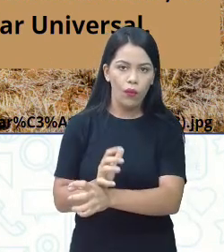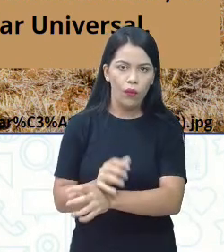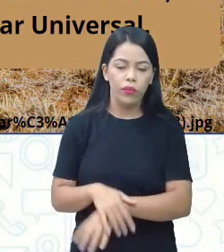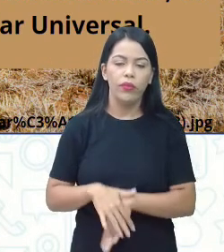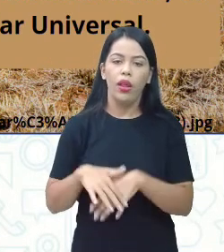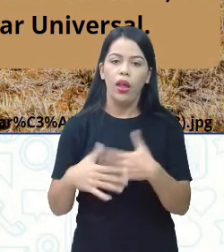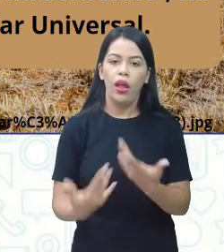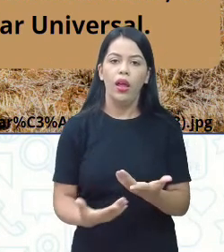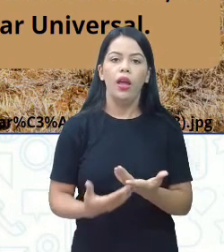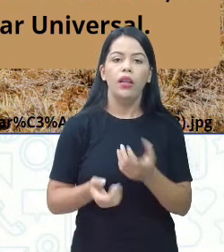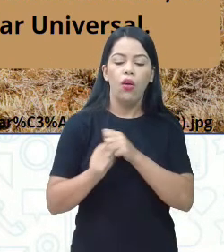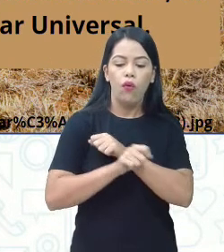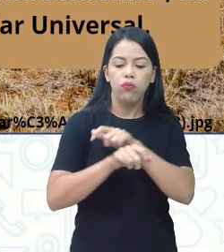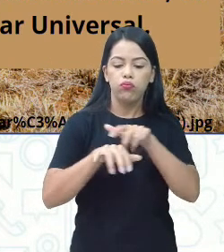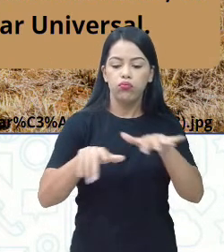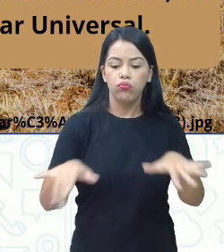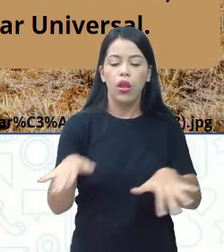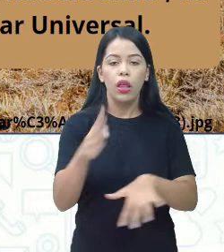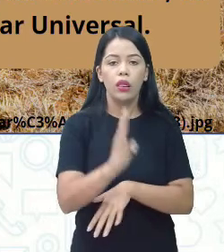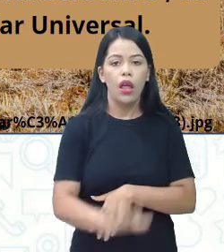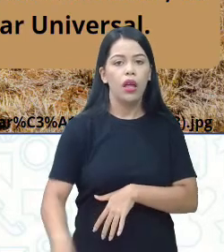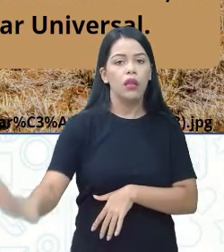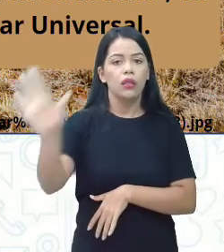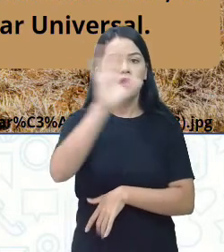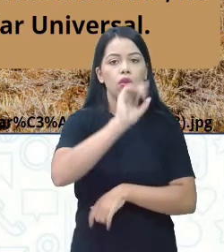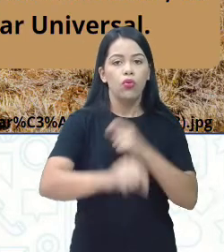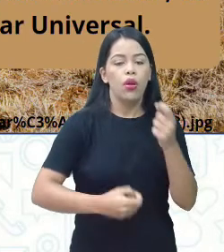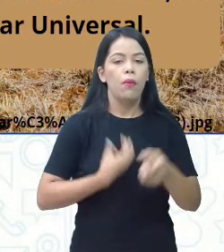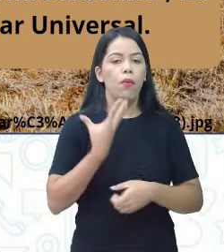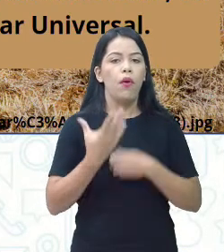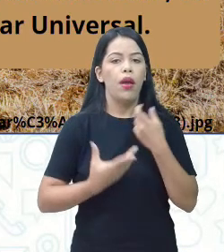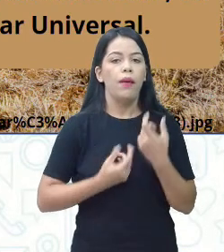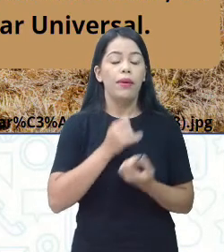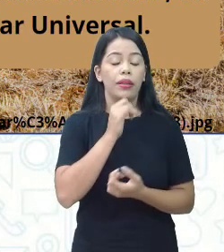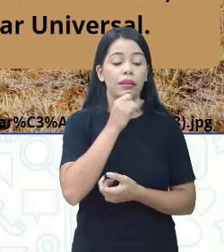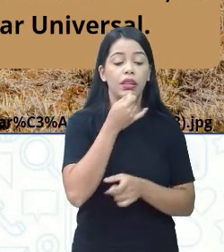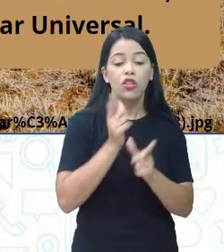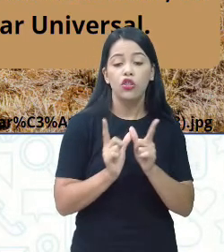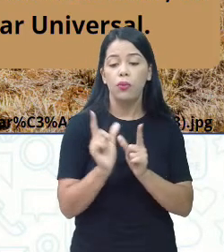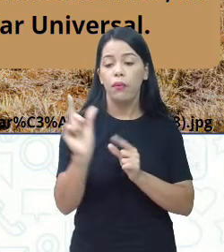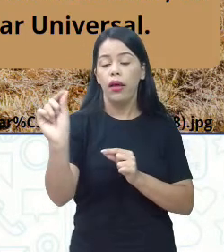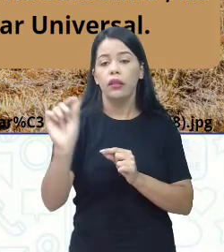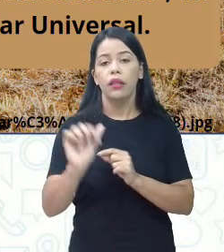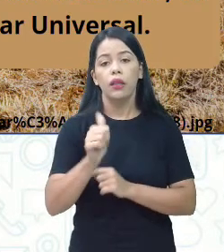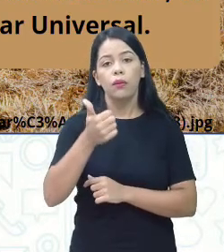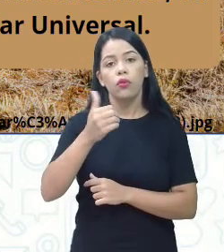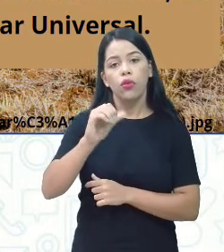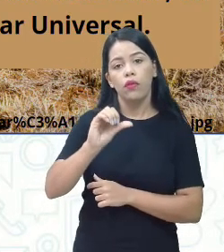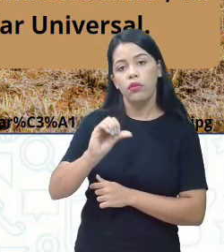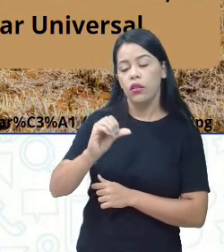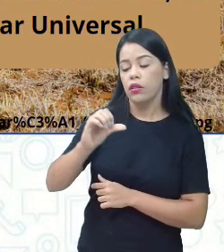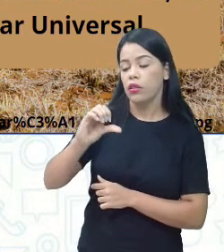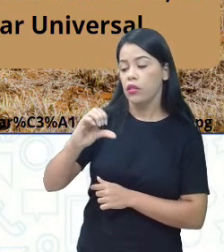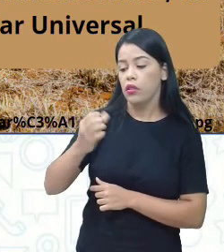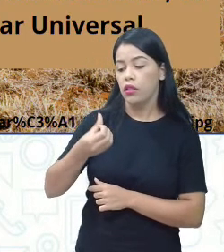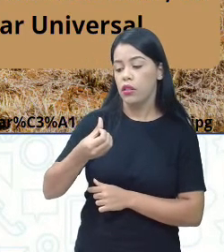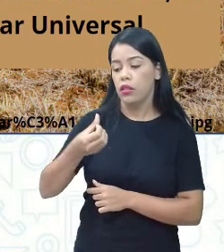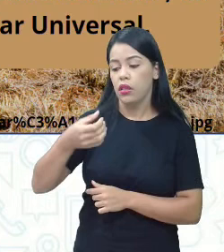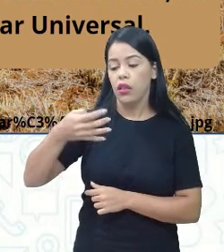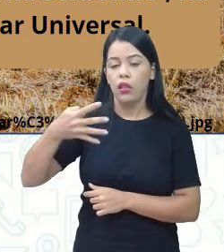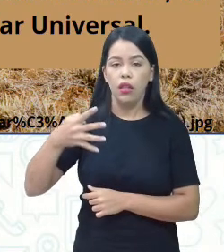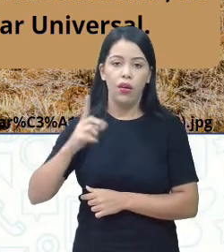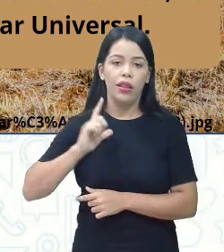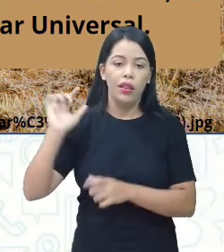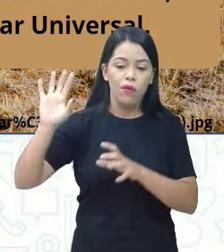Projetou-se nacionalmente com o poema Triste Partida, em 1964, musicado